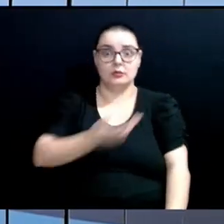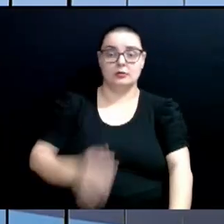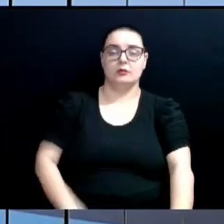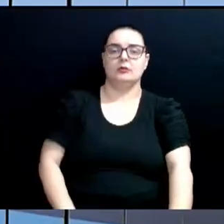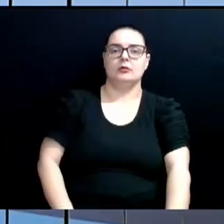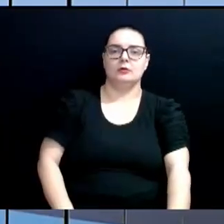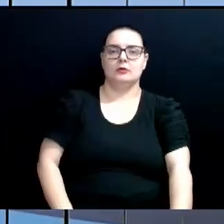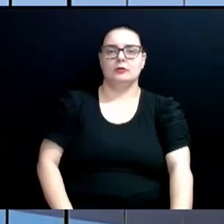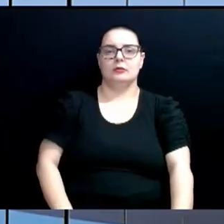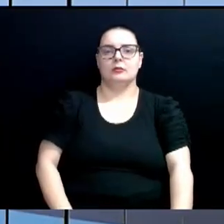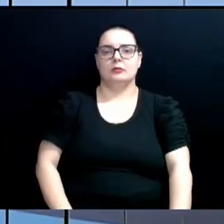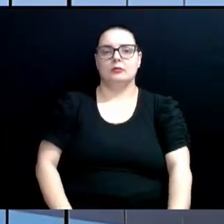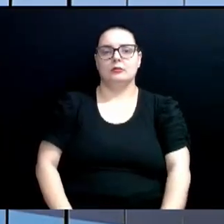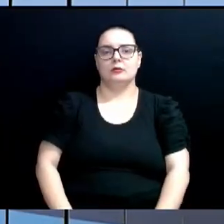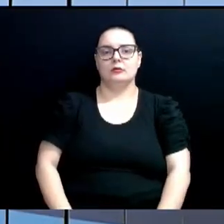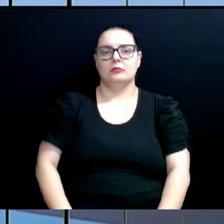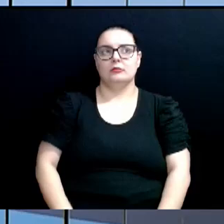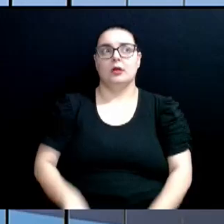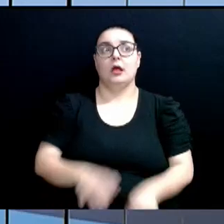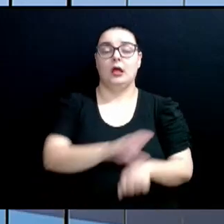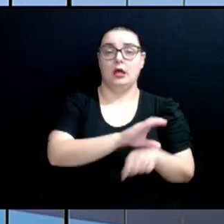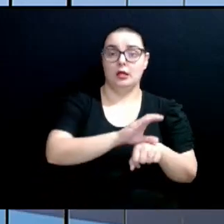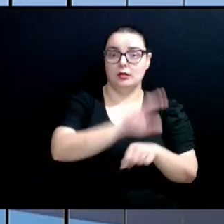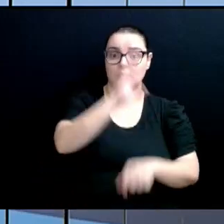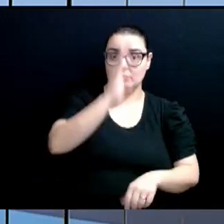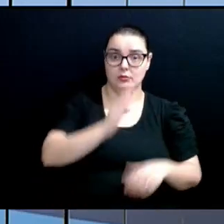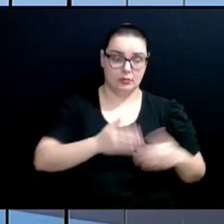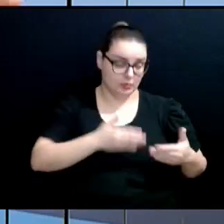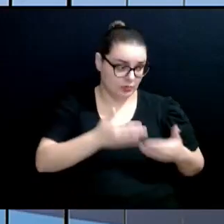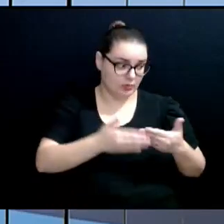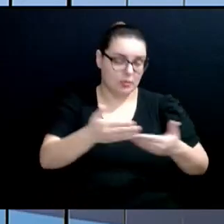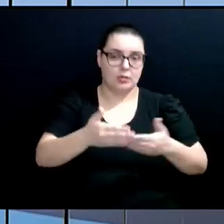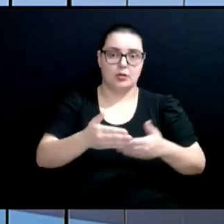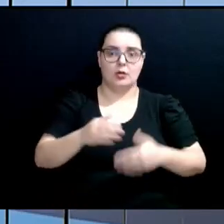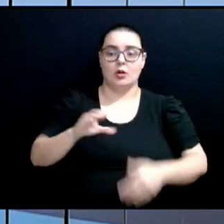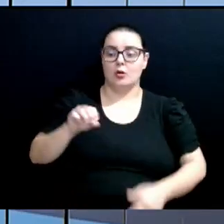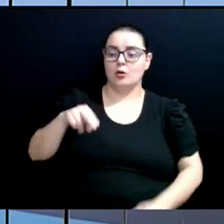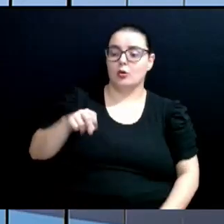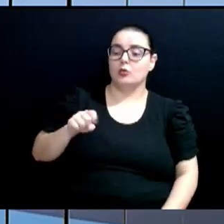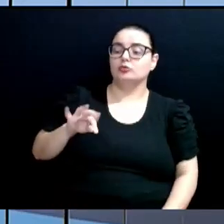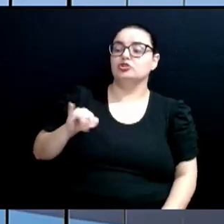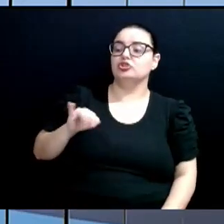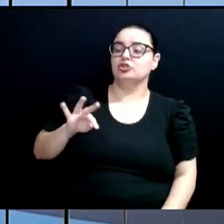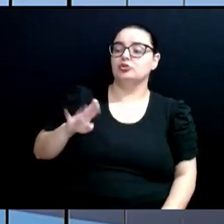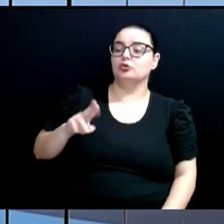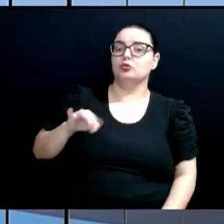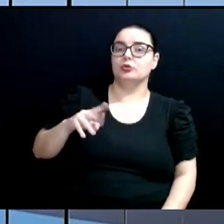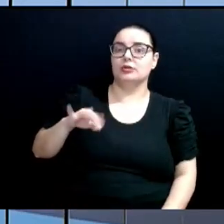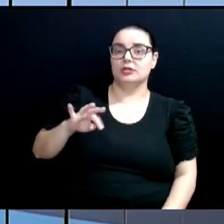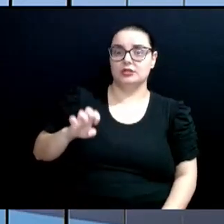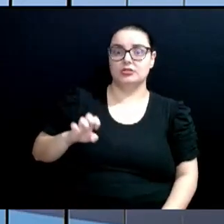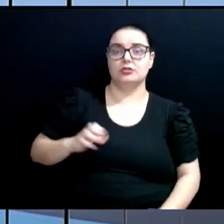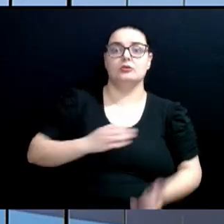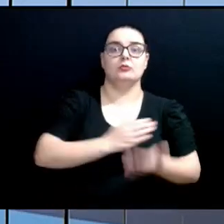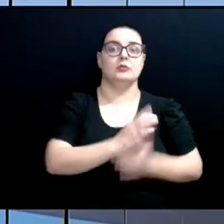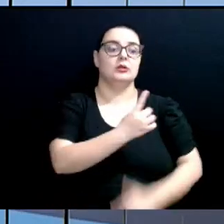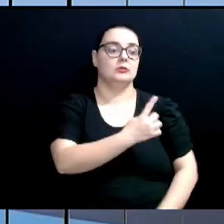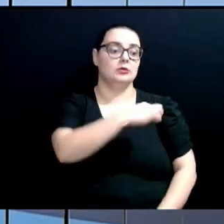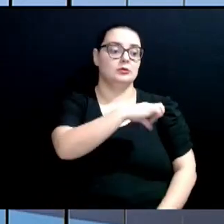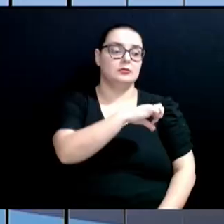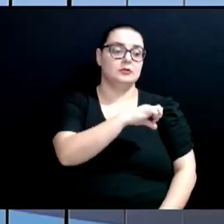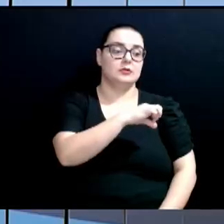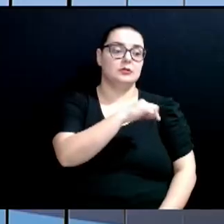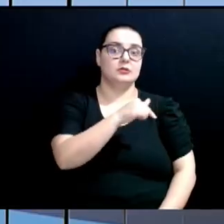que a Constituição brasileira, o processo constituinte, que se inicia em 86, né, com a eleição de